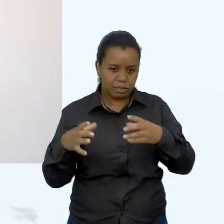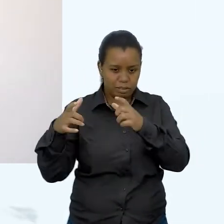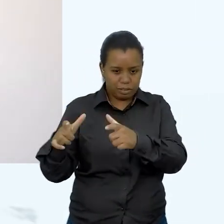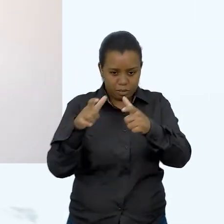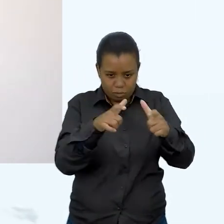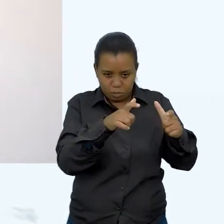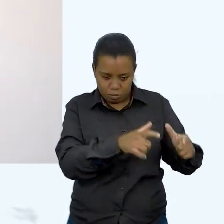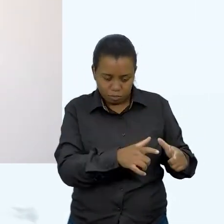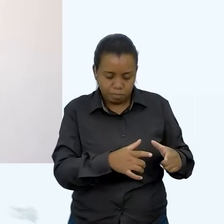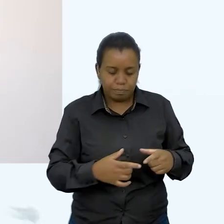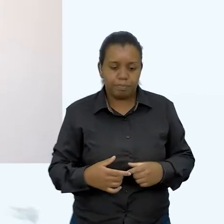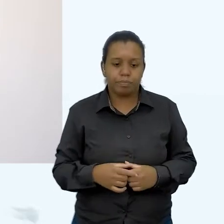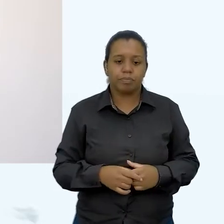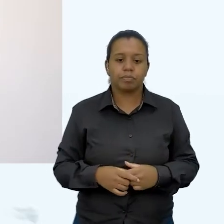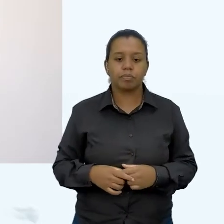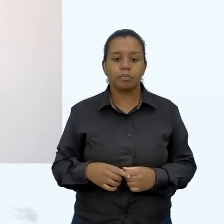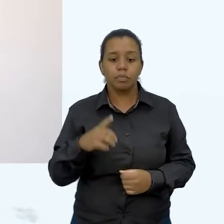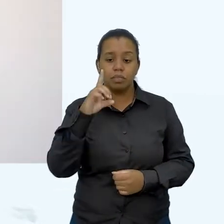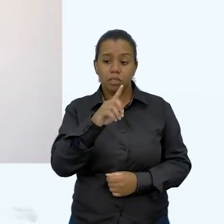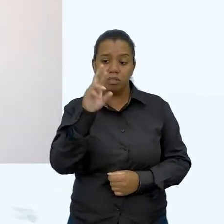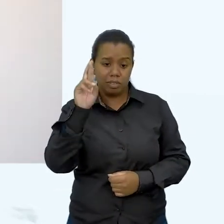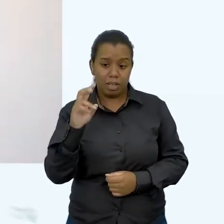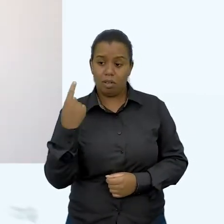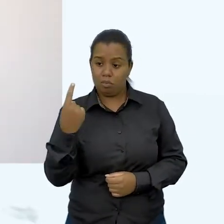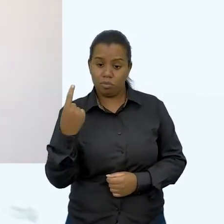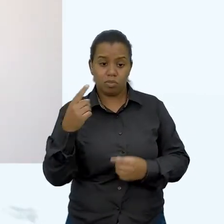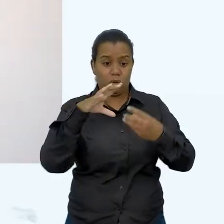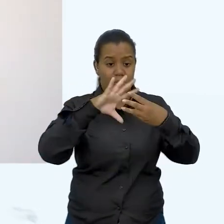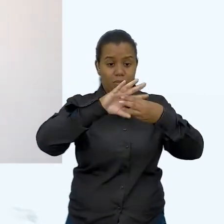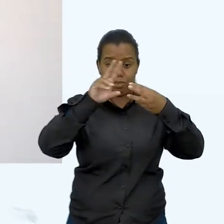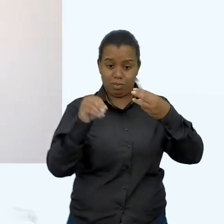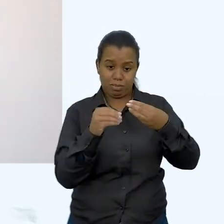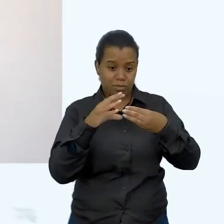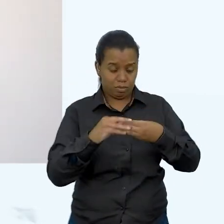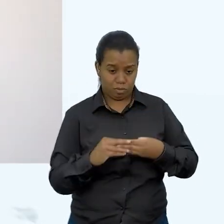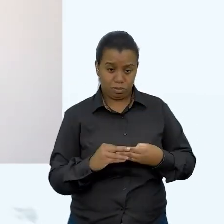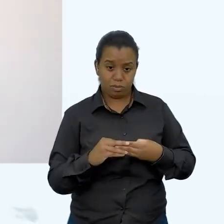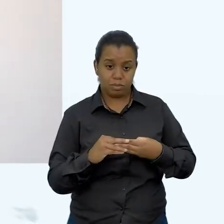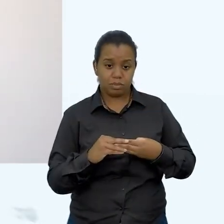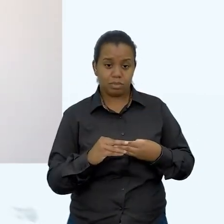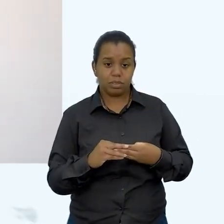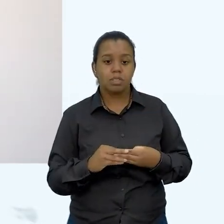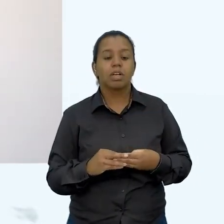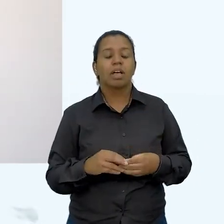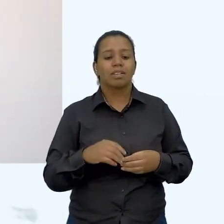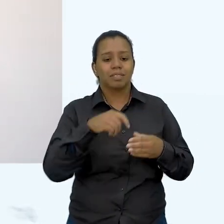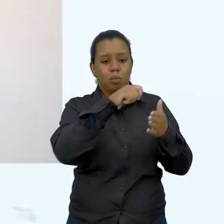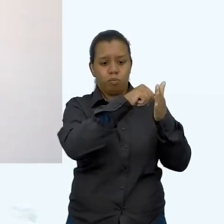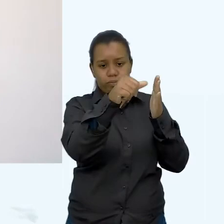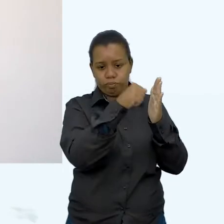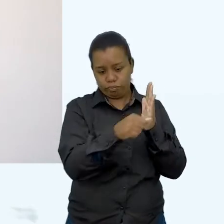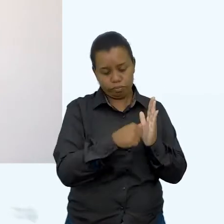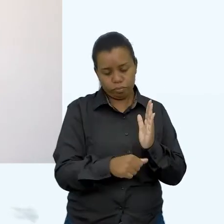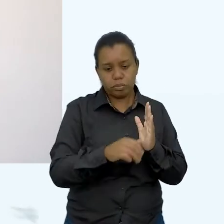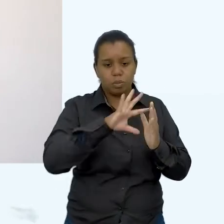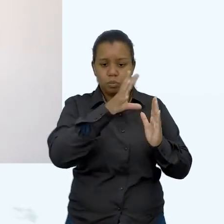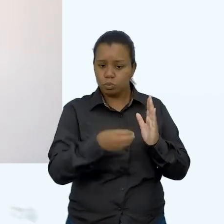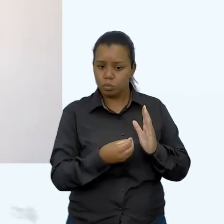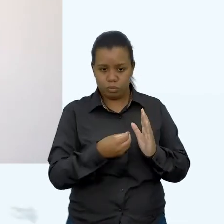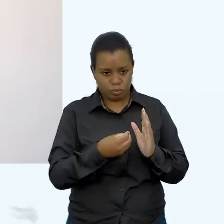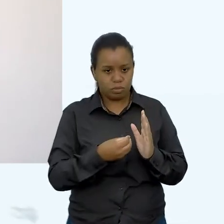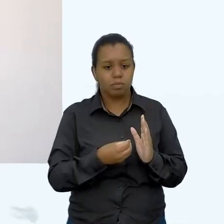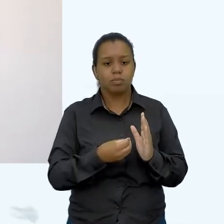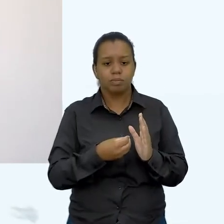problema, tá? Se você só tem um DR para todos os circuitos, o que você faz? Desliga todos os disjuntores, mantém o DR ligado e